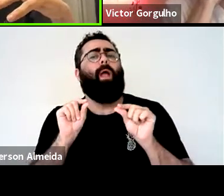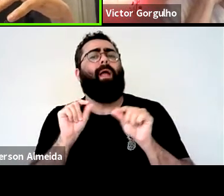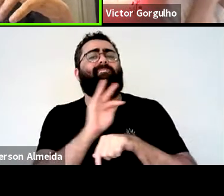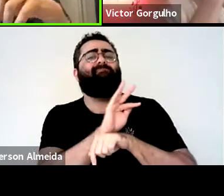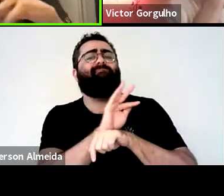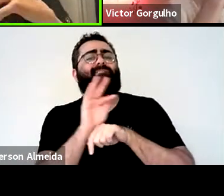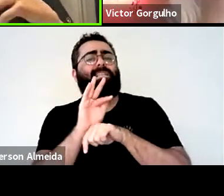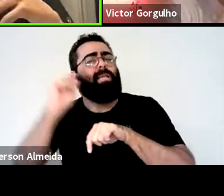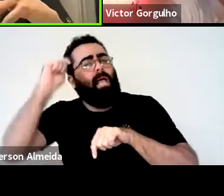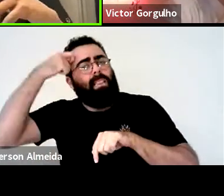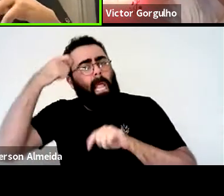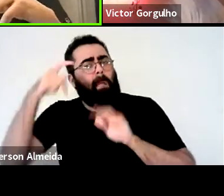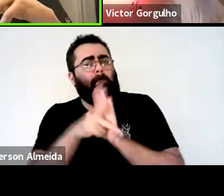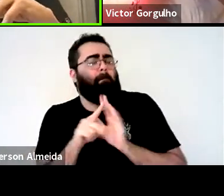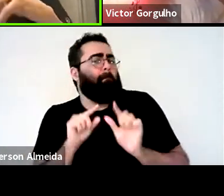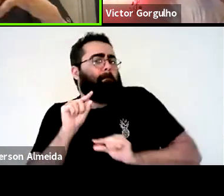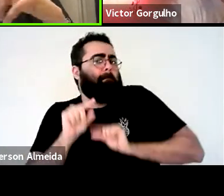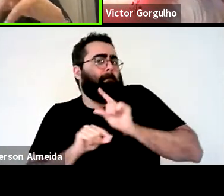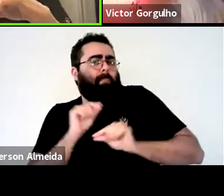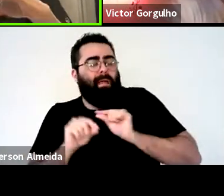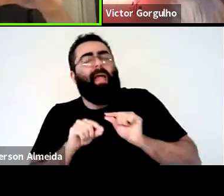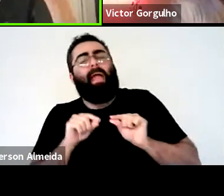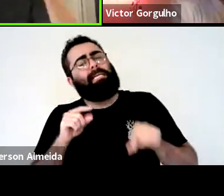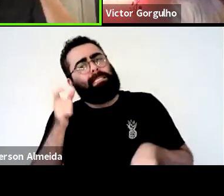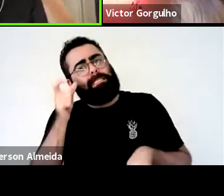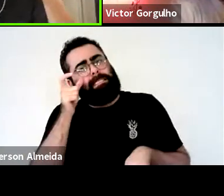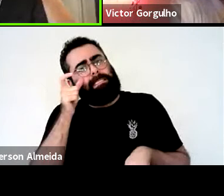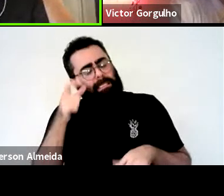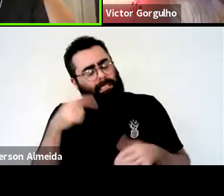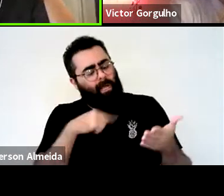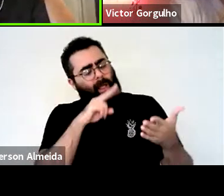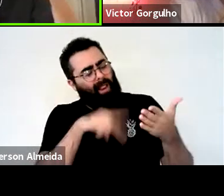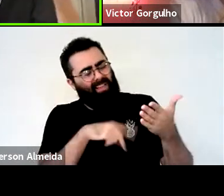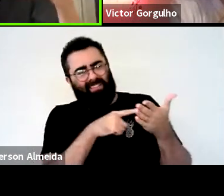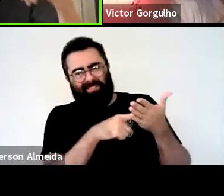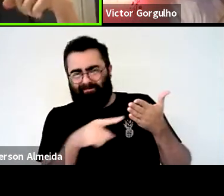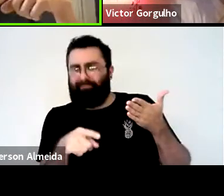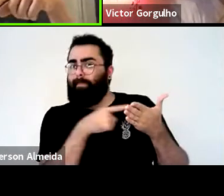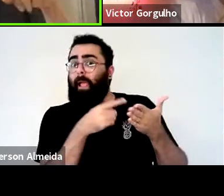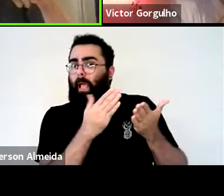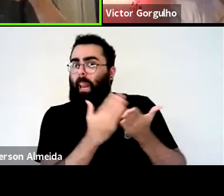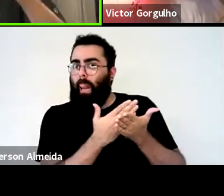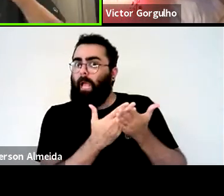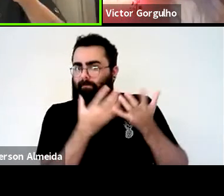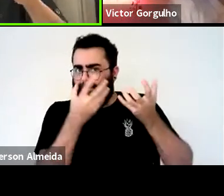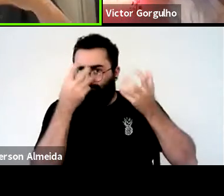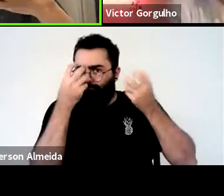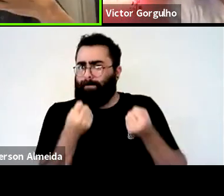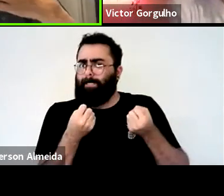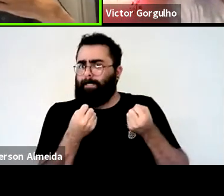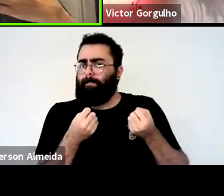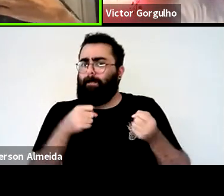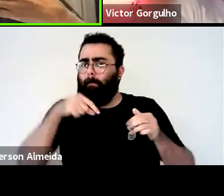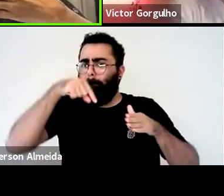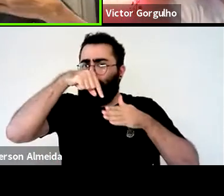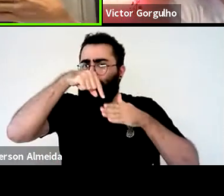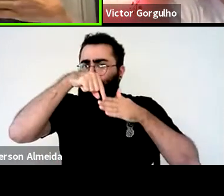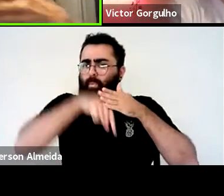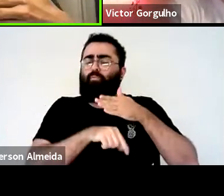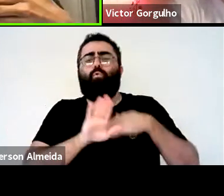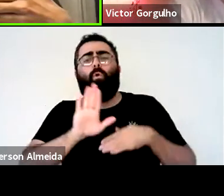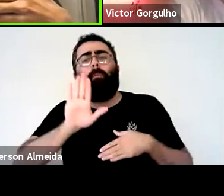responder. E o que é muito interessante, o livro é complexo, mas uma das respostas que ela dá, que eu acho